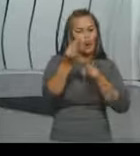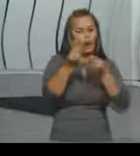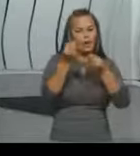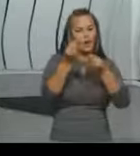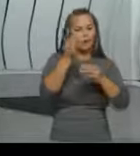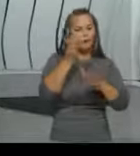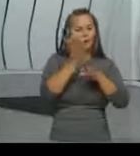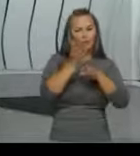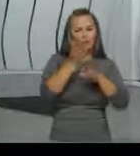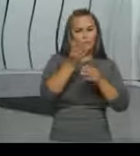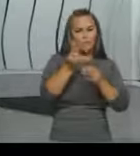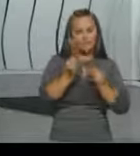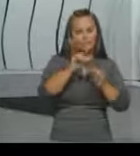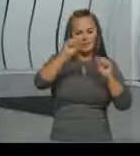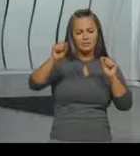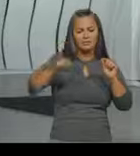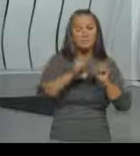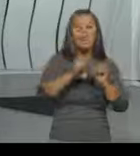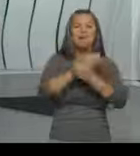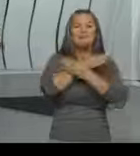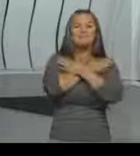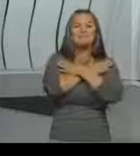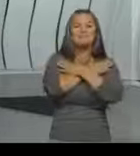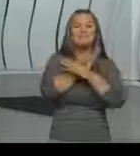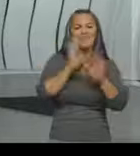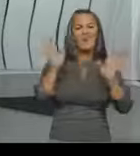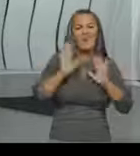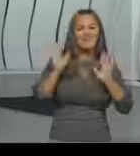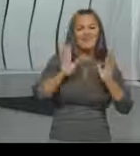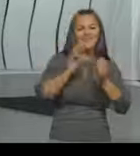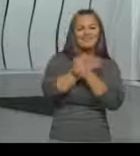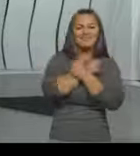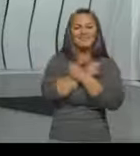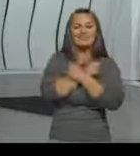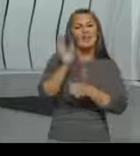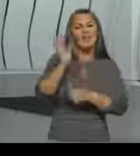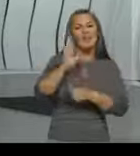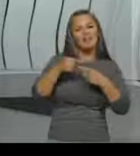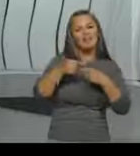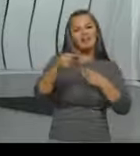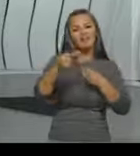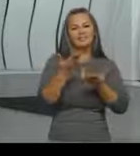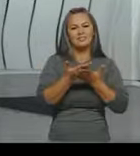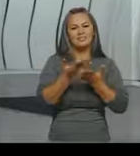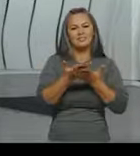básica, beleza? Grande abraço para vocês, Deus abençoe e até a próxima aula.